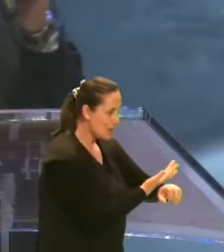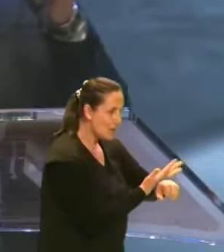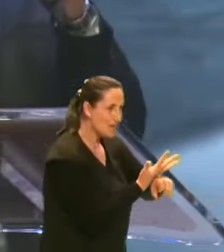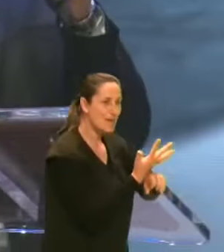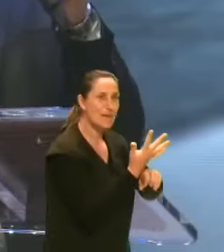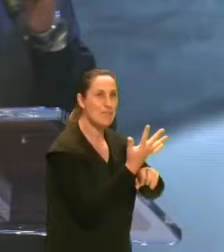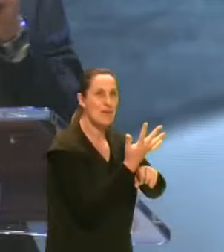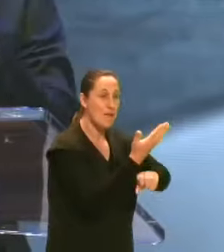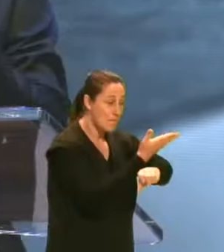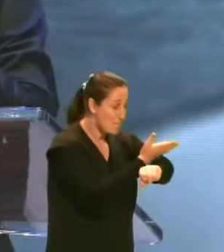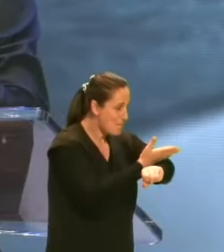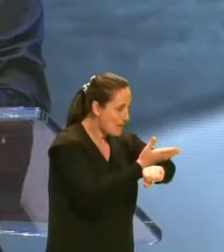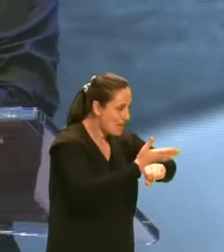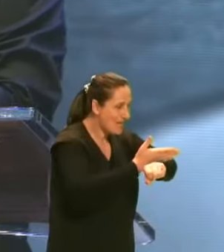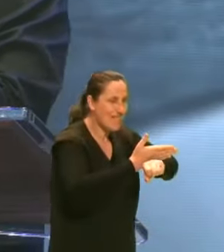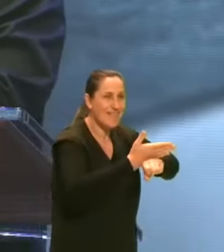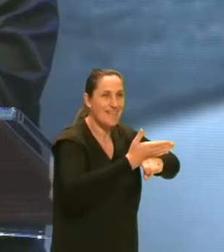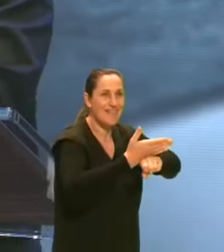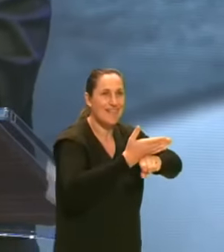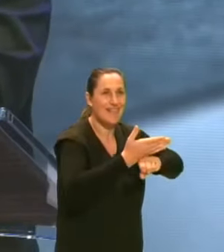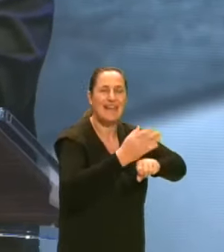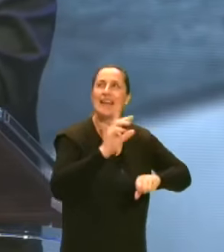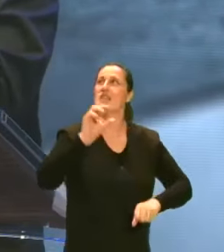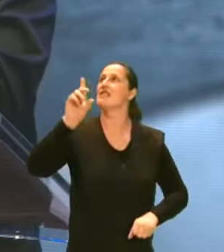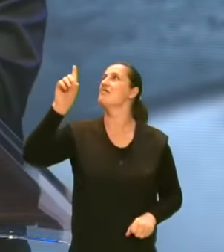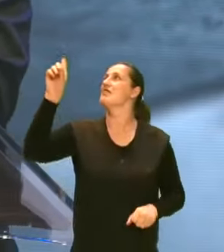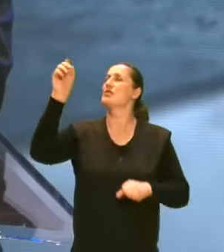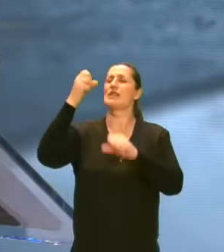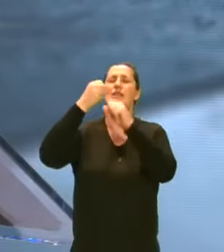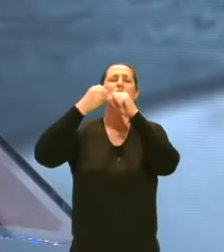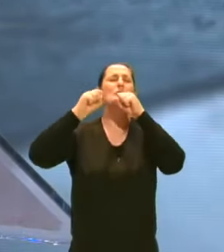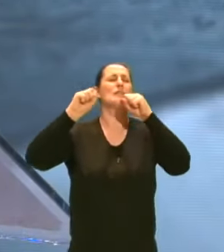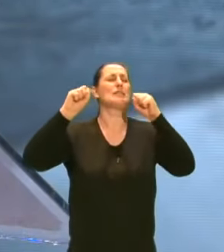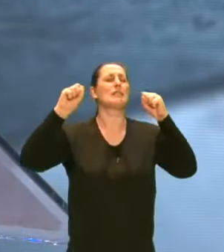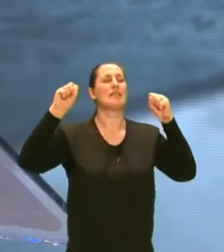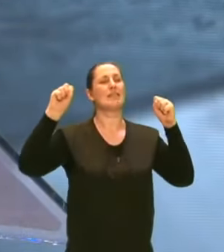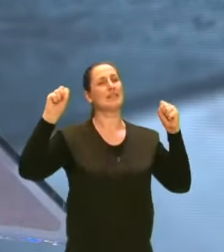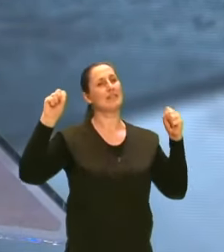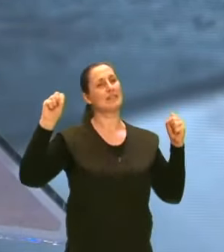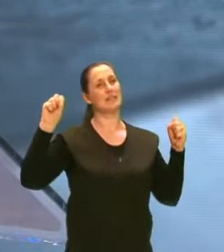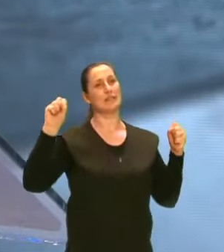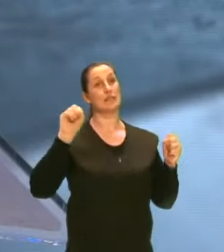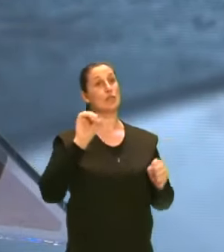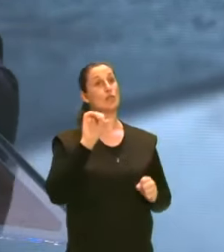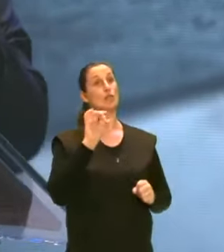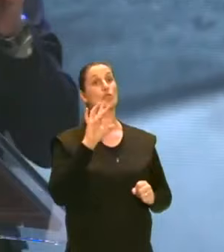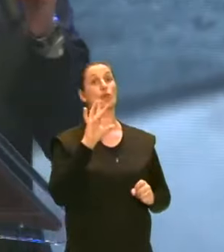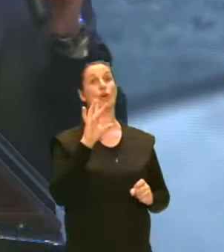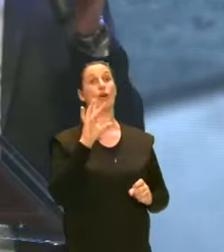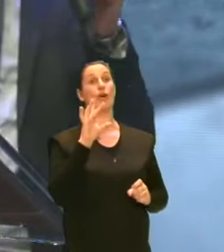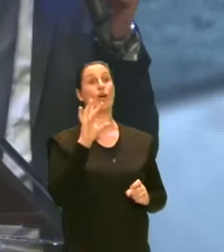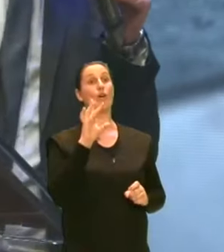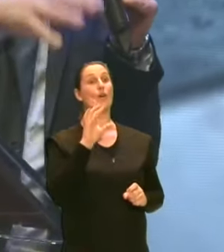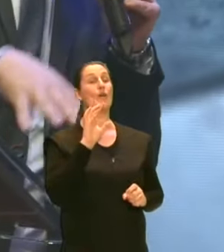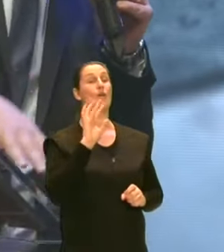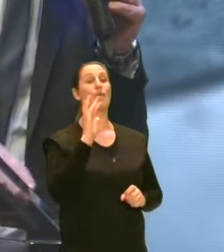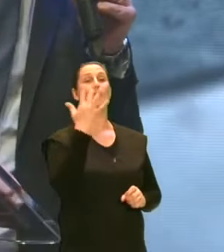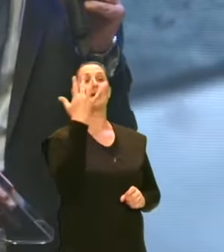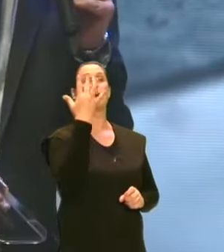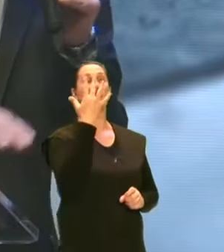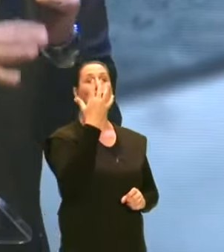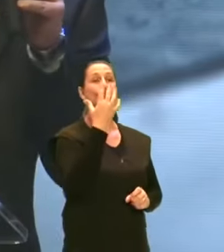como Deus é grande, que beleza diferente, que você só encontra quando faz 0 graus, 1